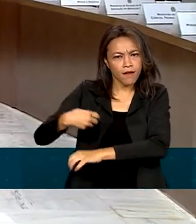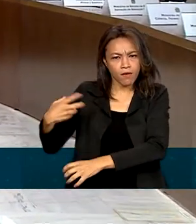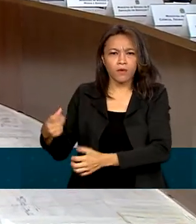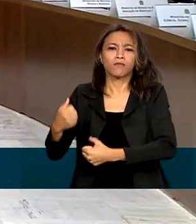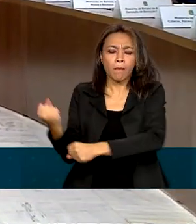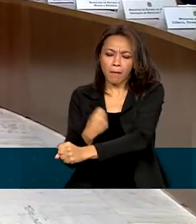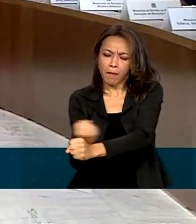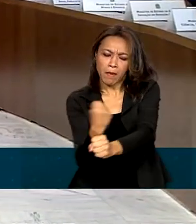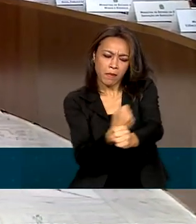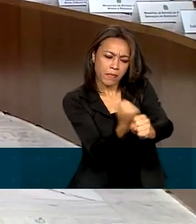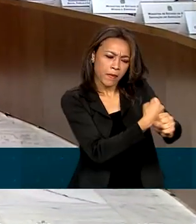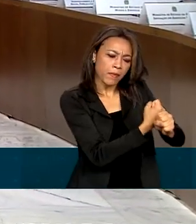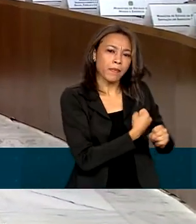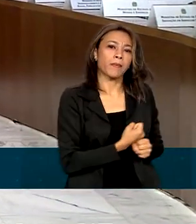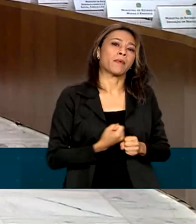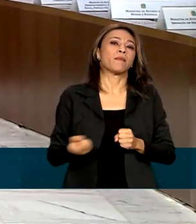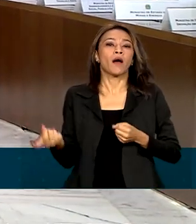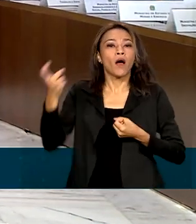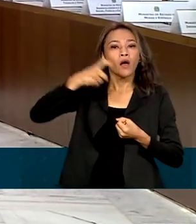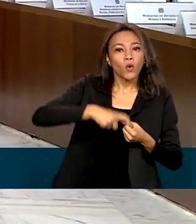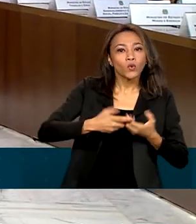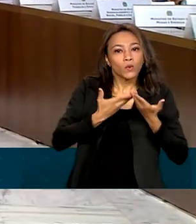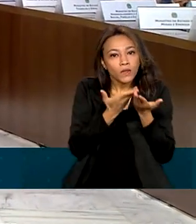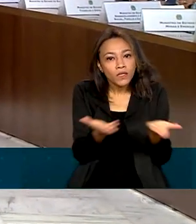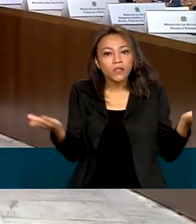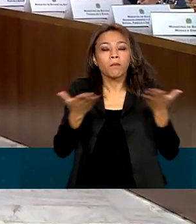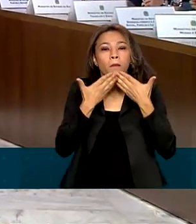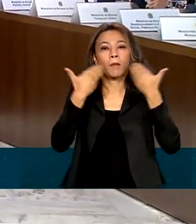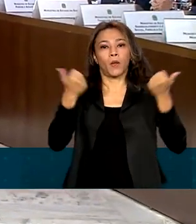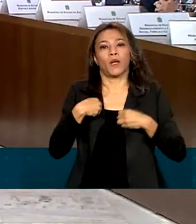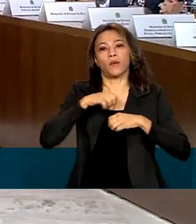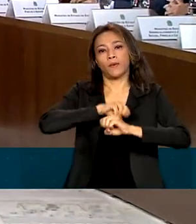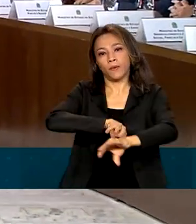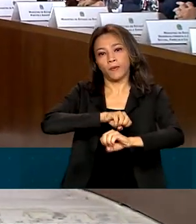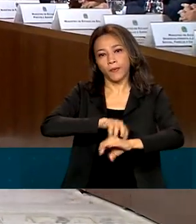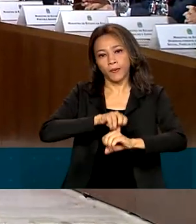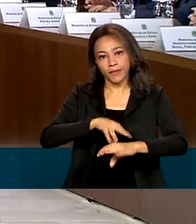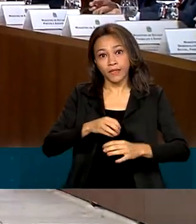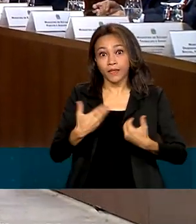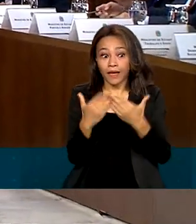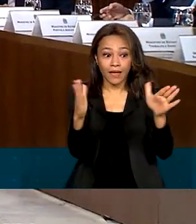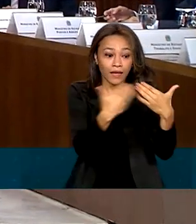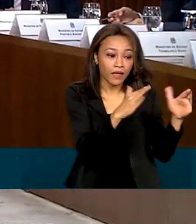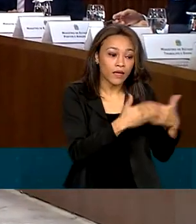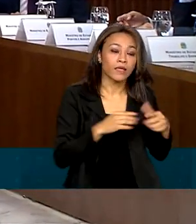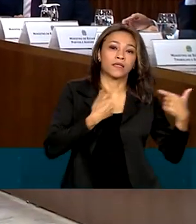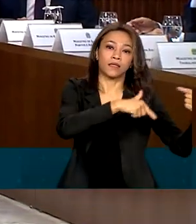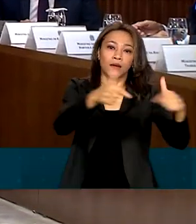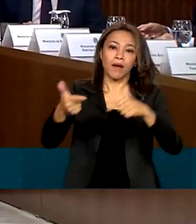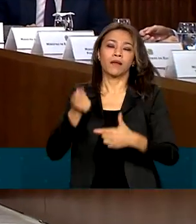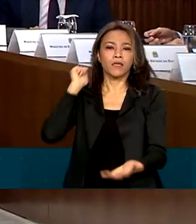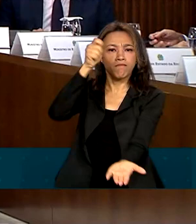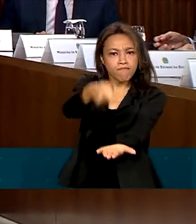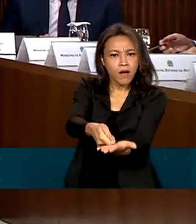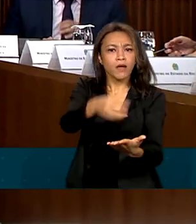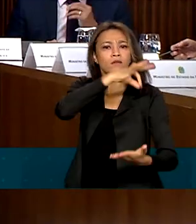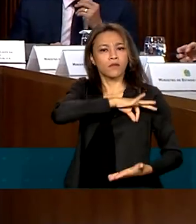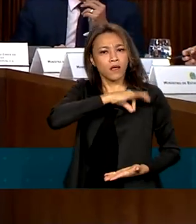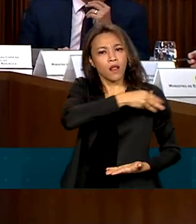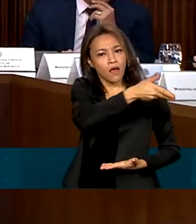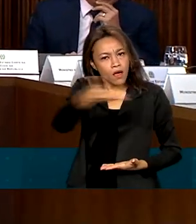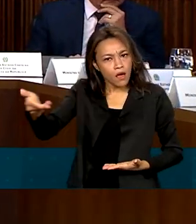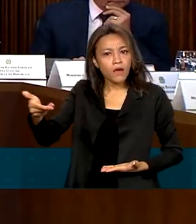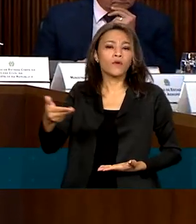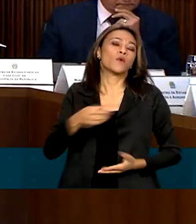possa produzir e reconstruir, melhorando a educação, gerando emprego e pagando os salários que o povo brasileiro